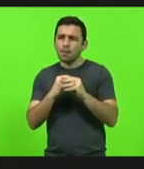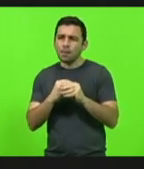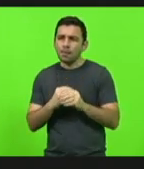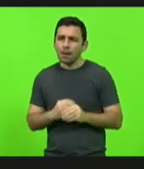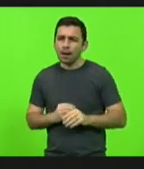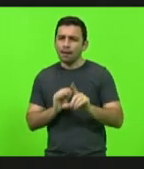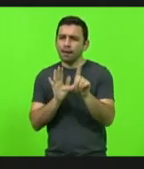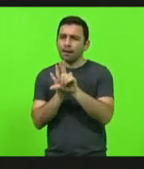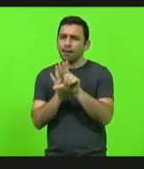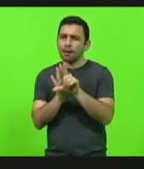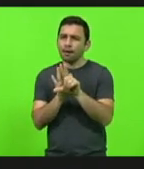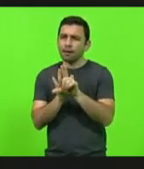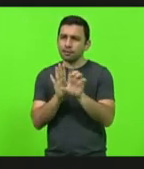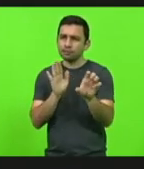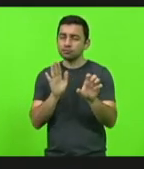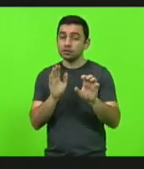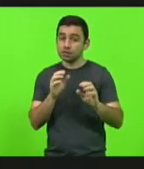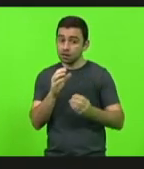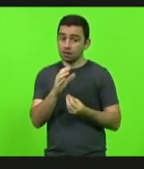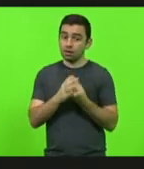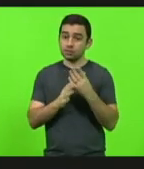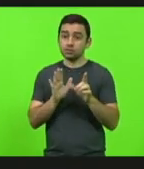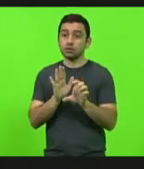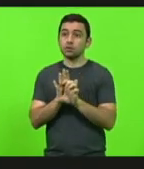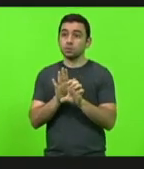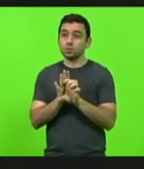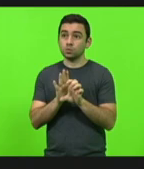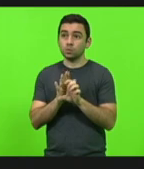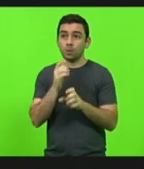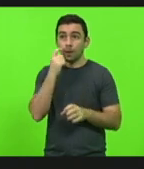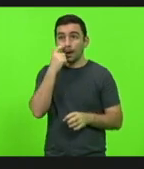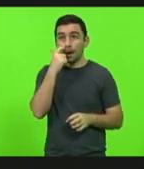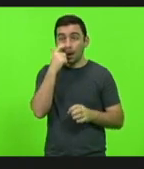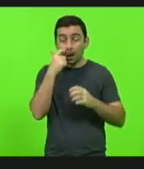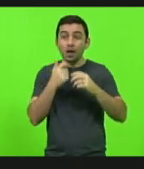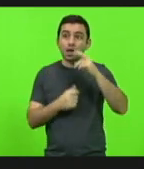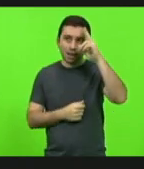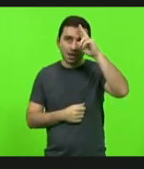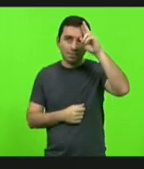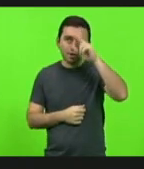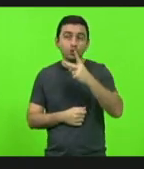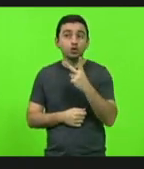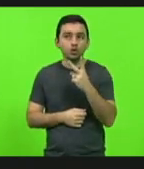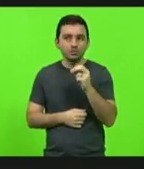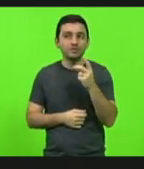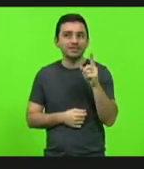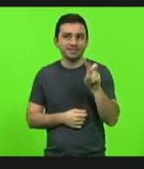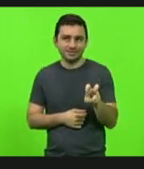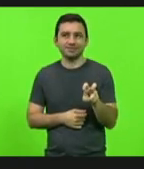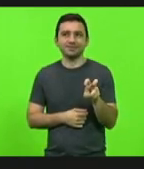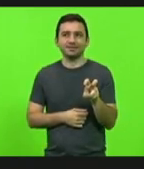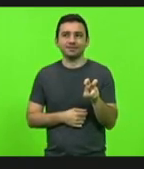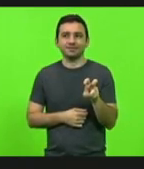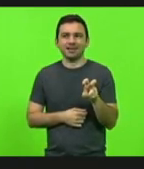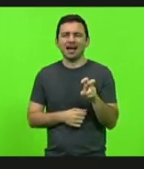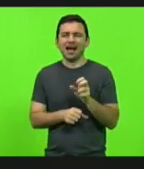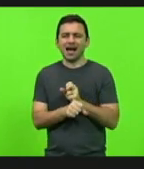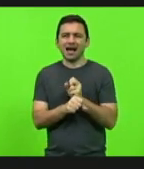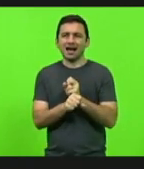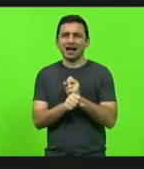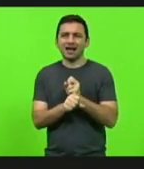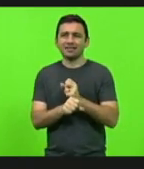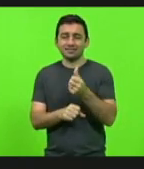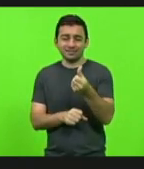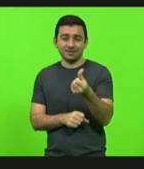leis e queriam estatuto voltaram às pessoas com deficiência veja bem em 2015 tá seis anos atrás